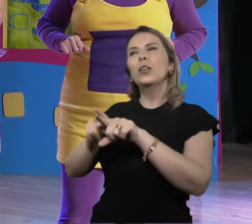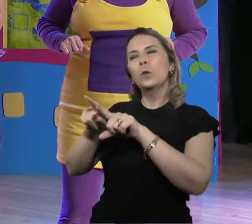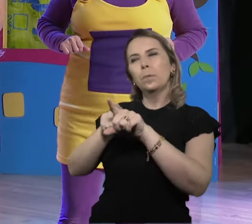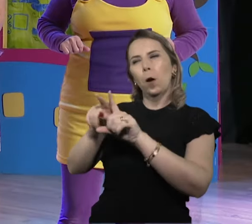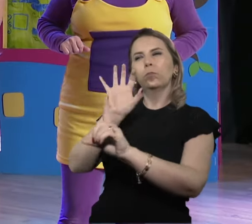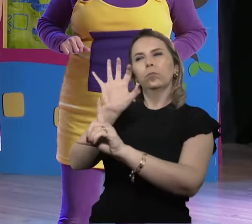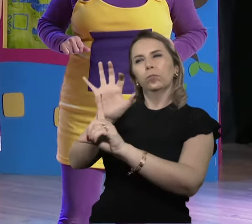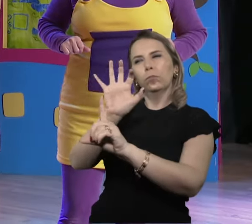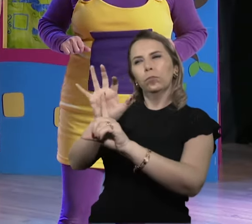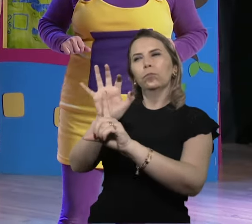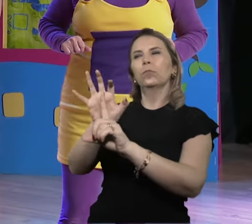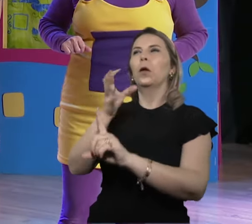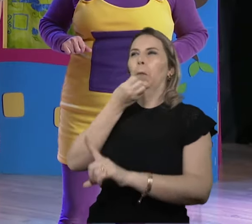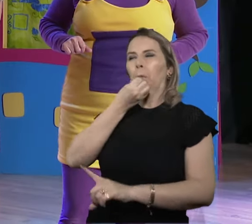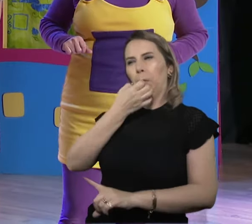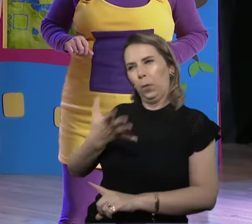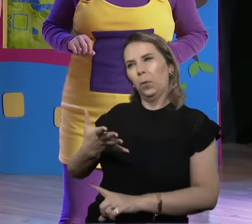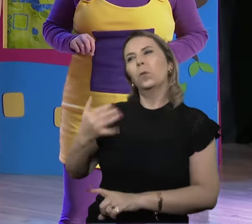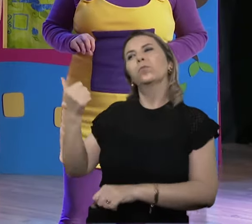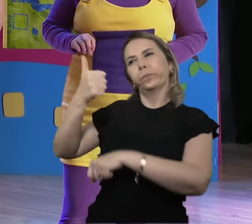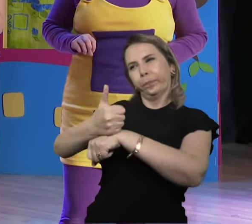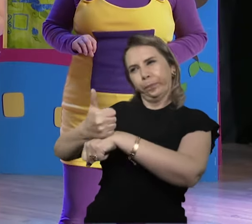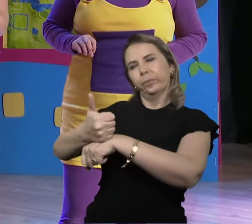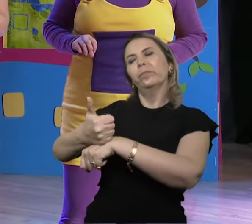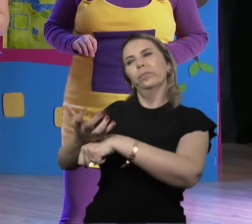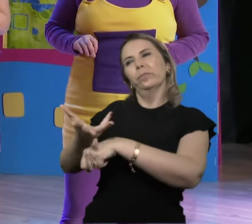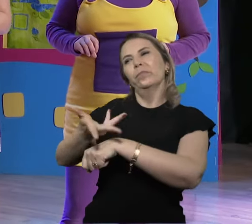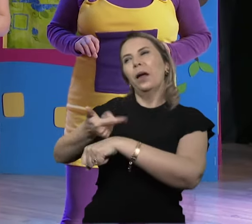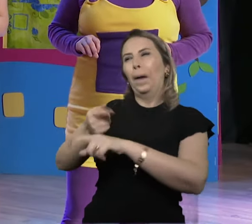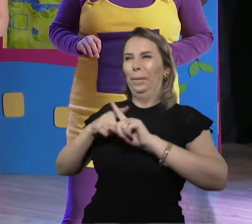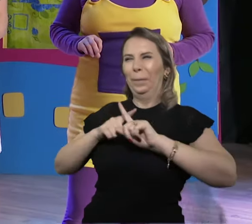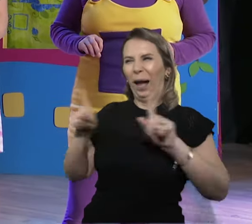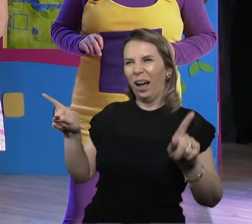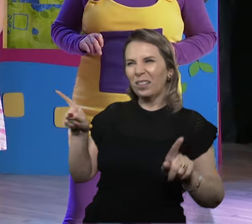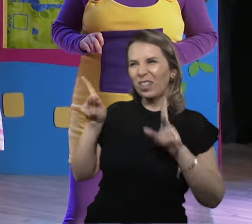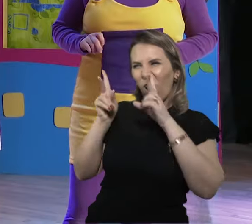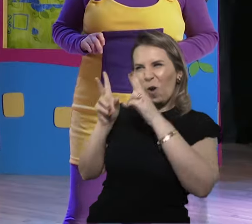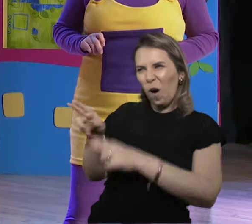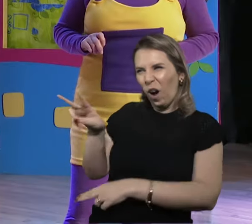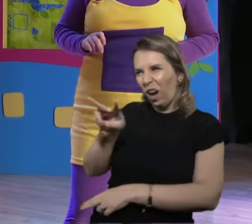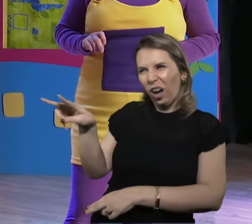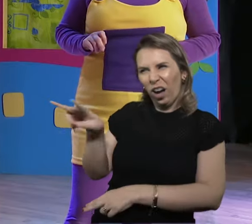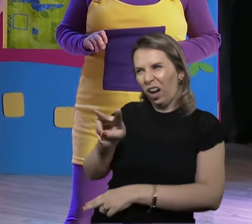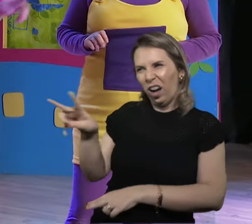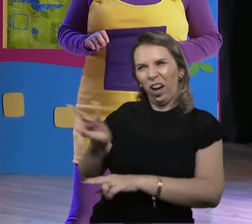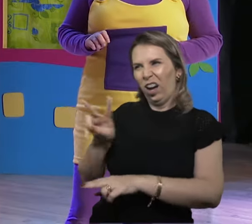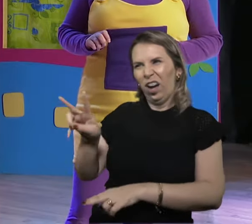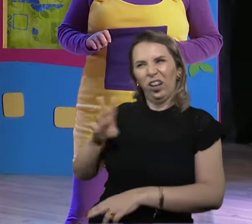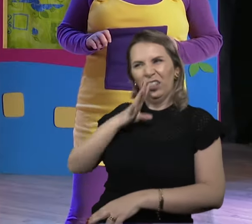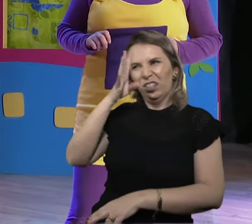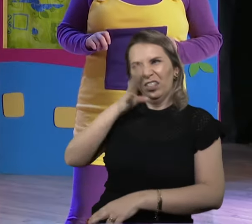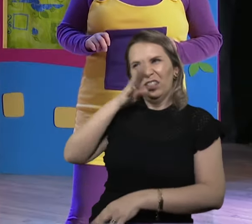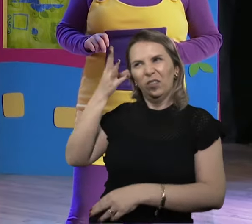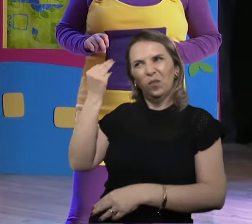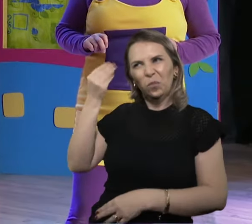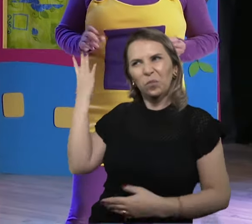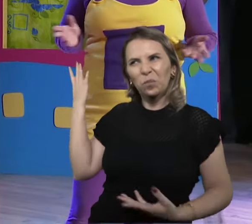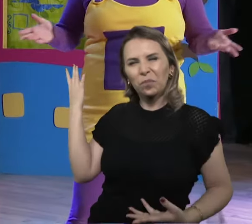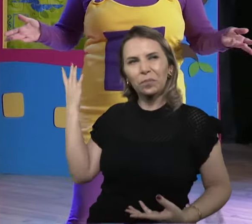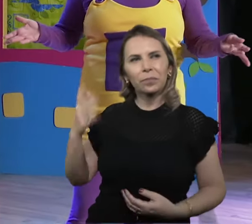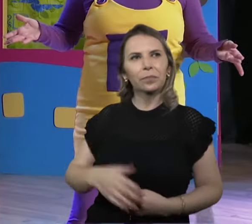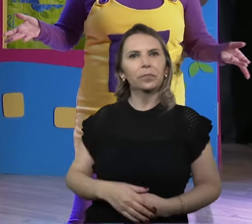irmão influencer, inspirador, indispensável é muito bom. Mas isso daqui já passou do